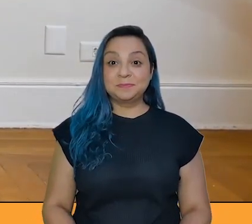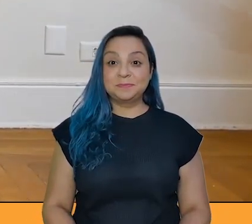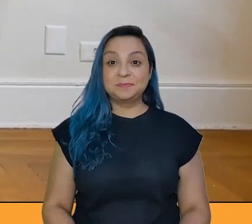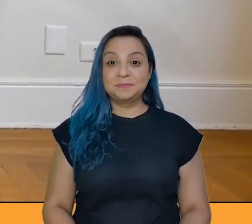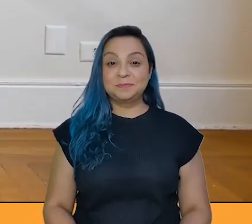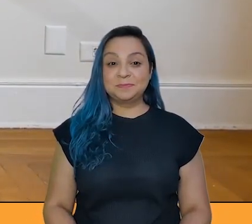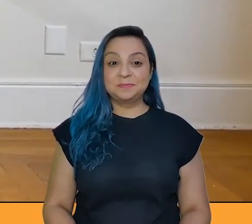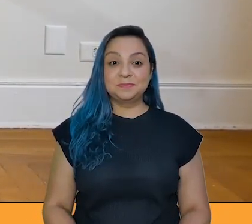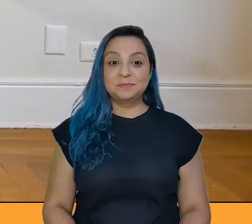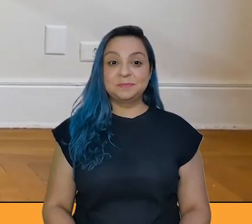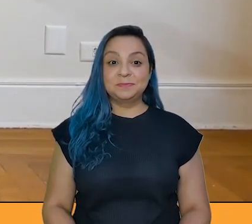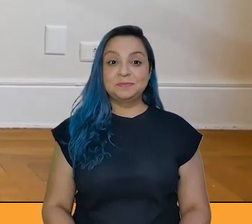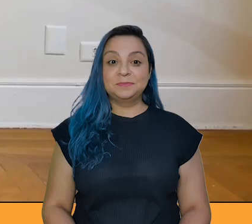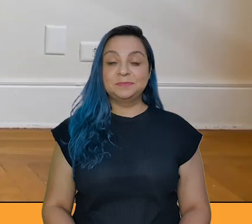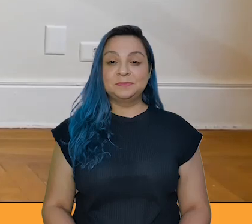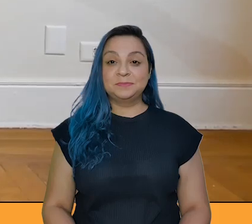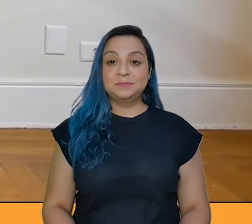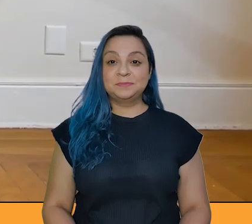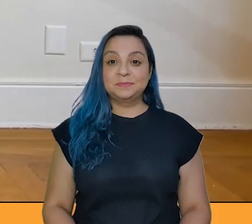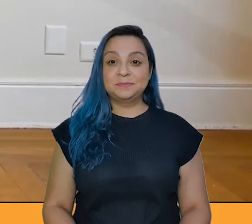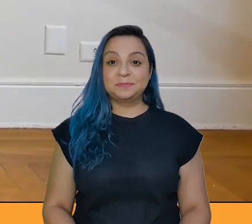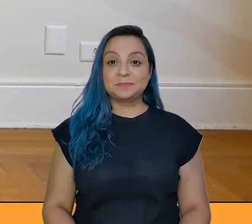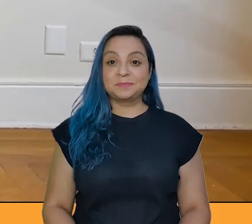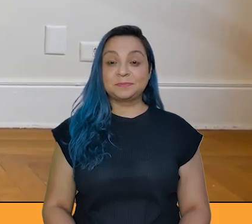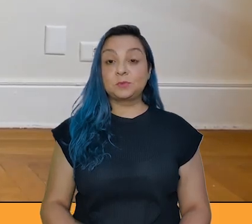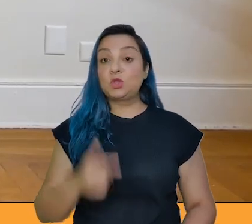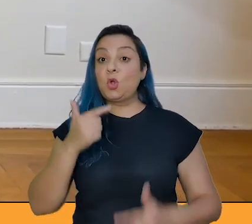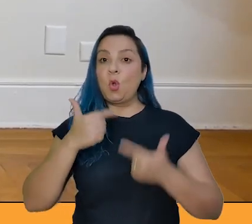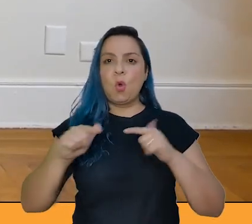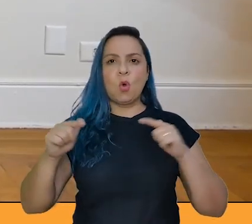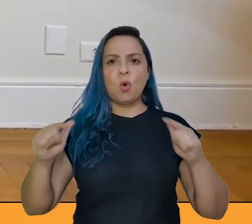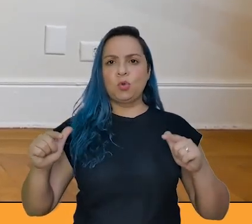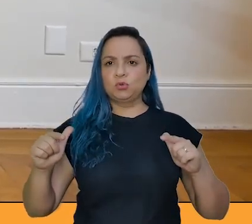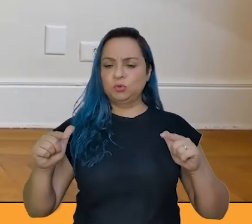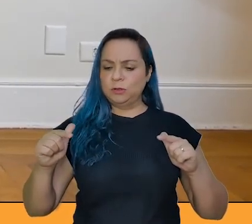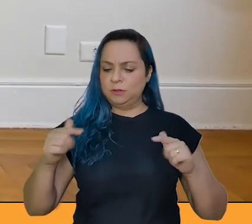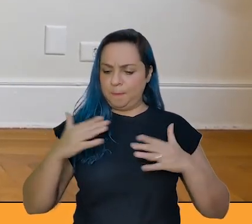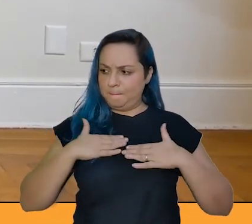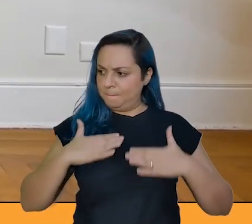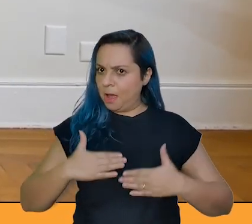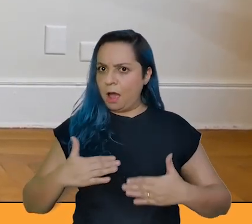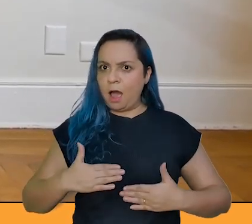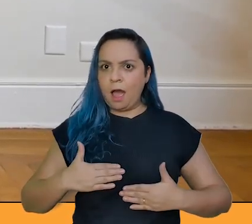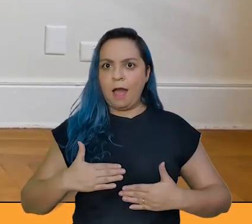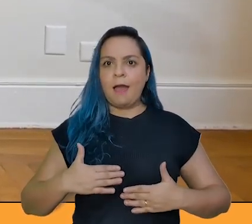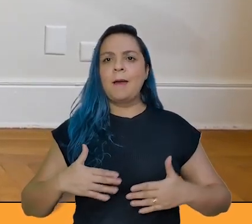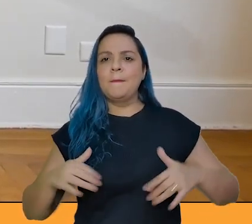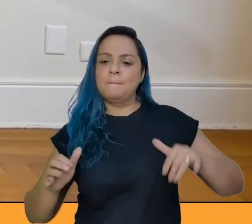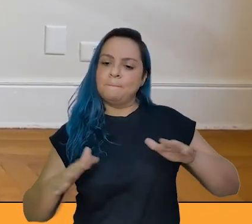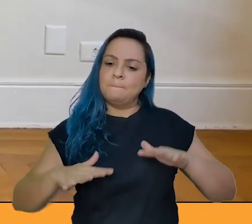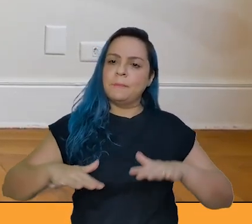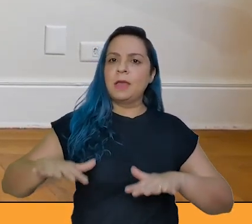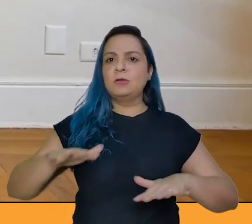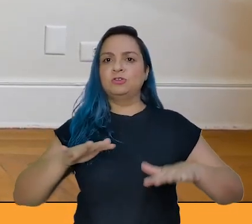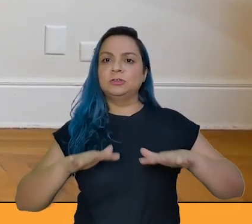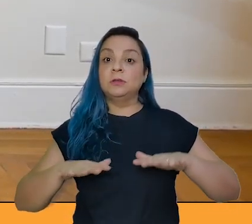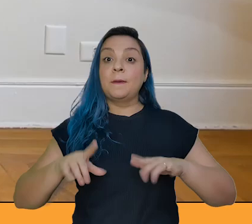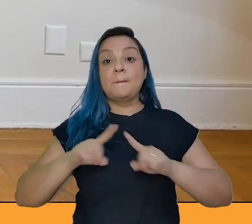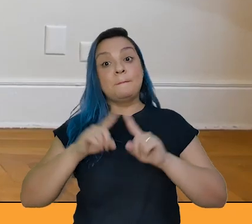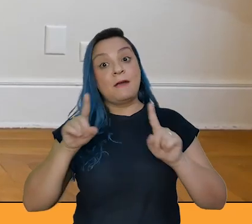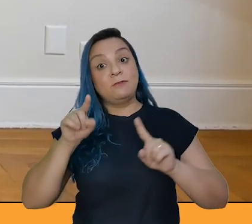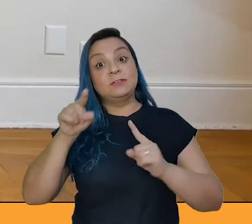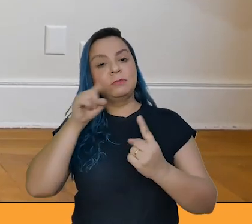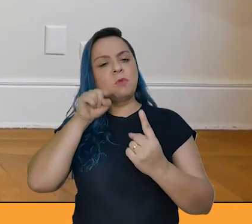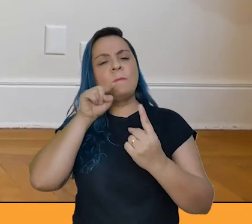tem os movimentos involuntários do corpo. Outras partes do corpo vão mexer também, mas você sabe aonde é o seu